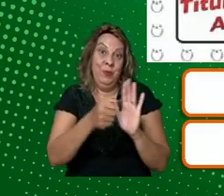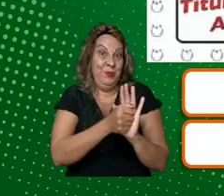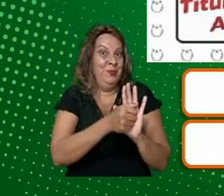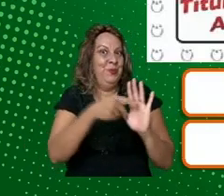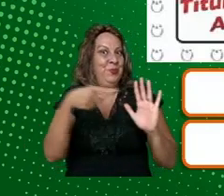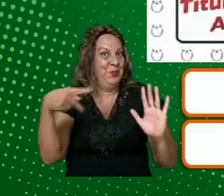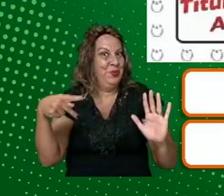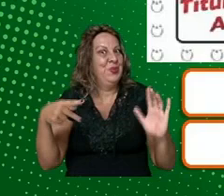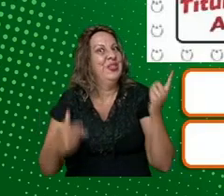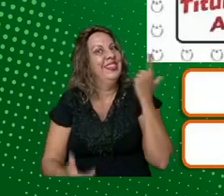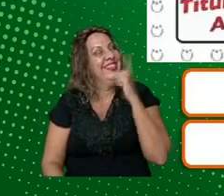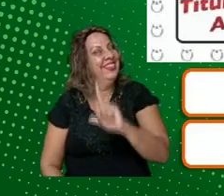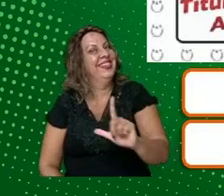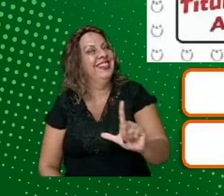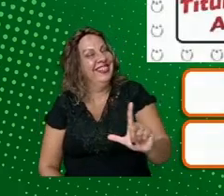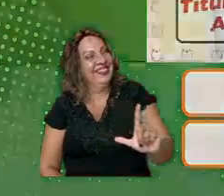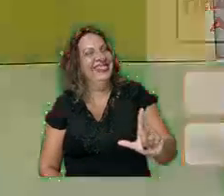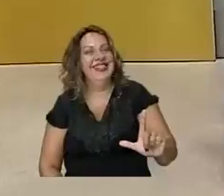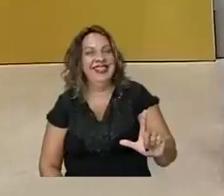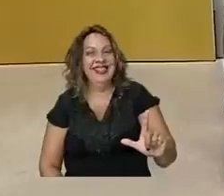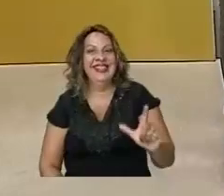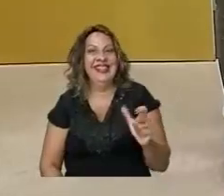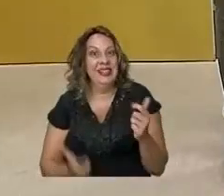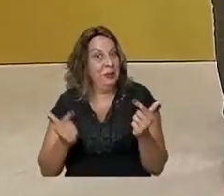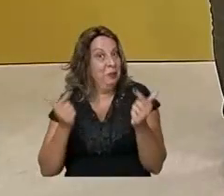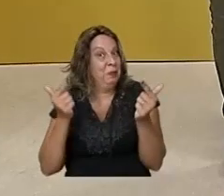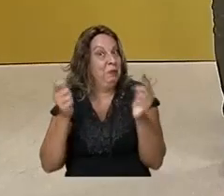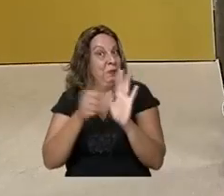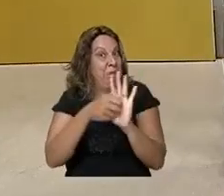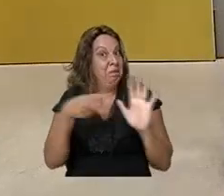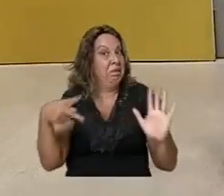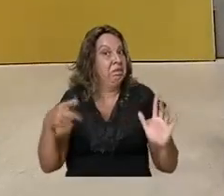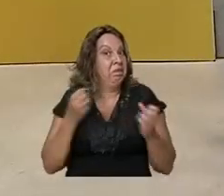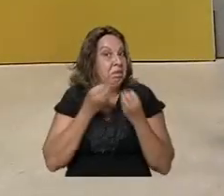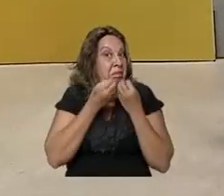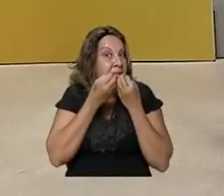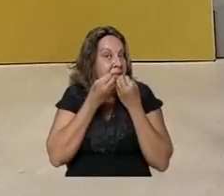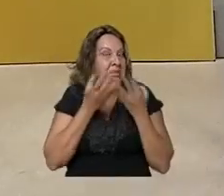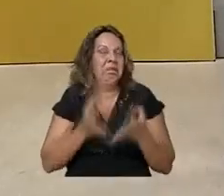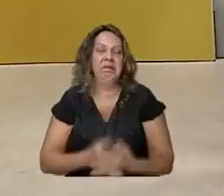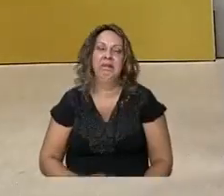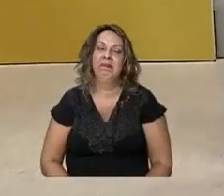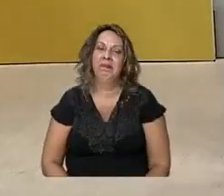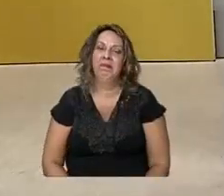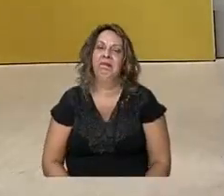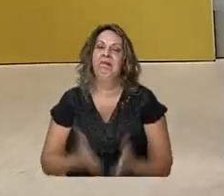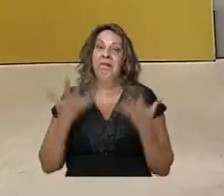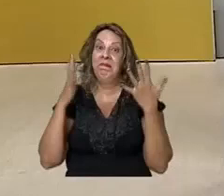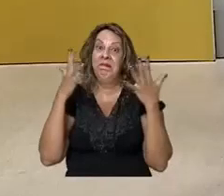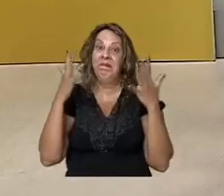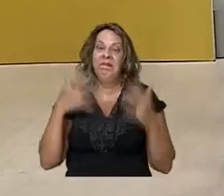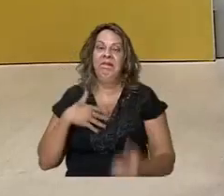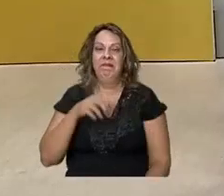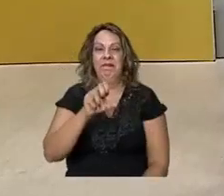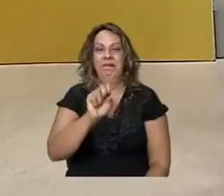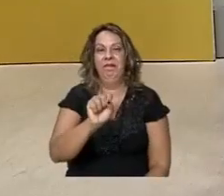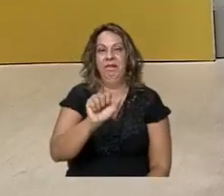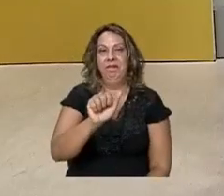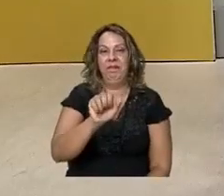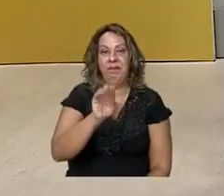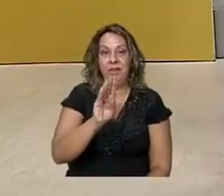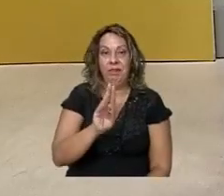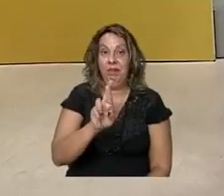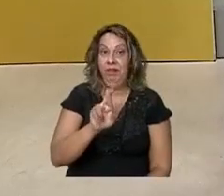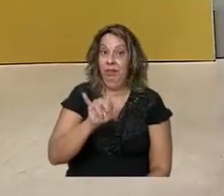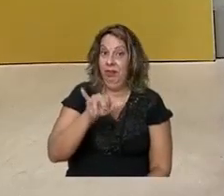faturou aplicativo! Olha, pé quente esse aplicativo, viu? É quente mesmo, parabéns para Sabrina. E você aí de casa,